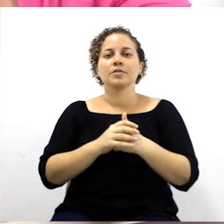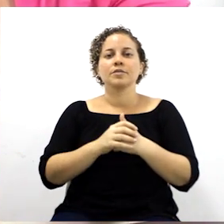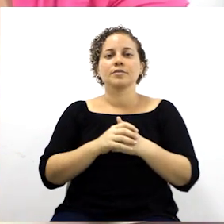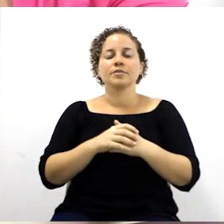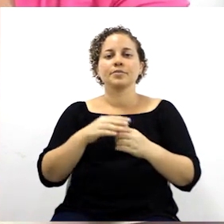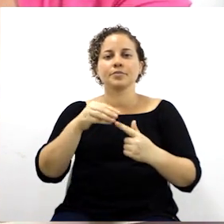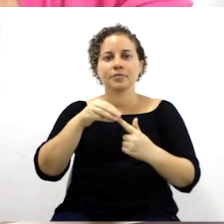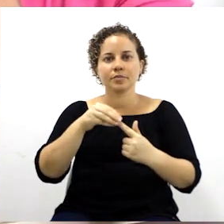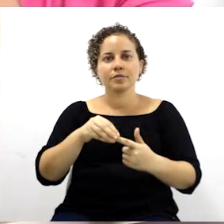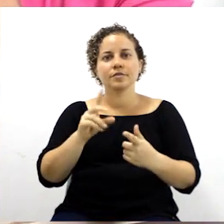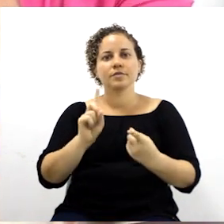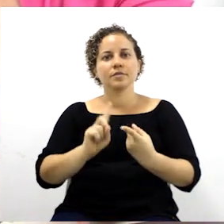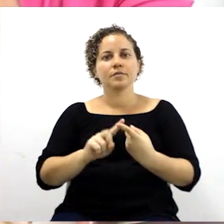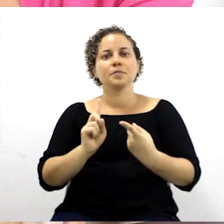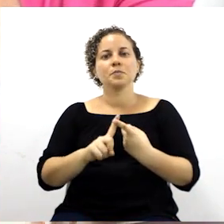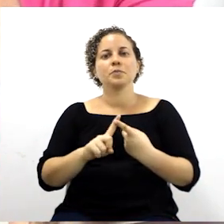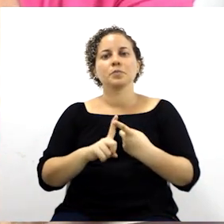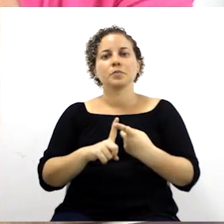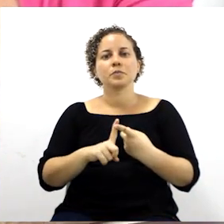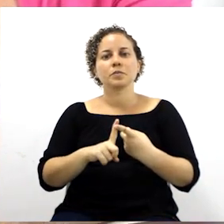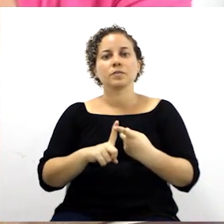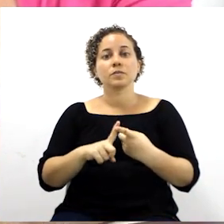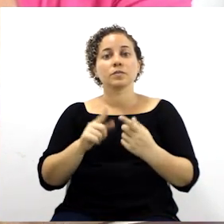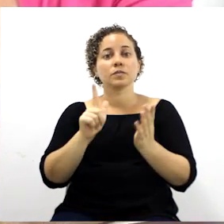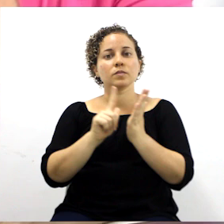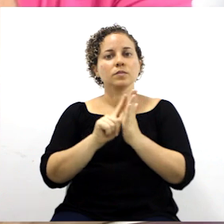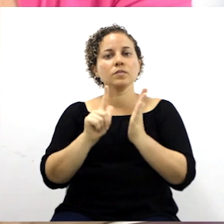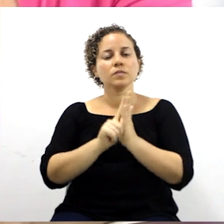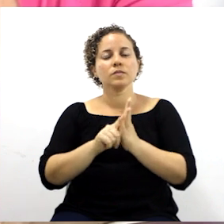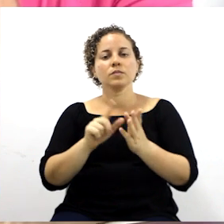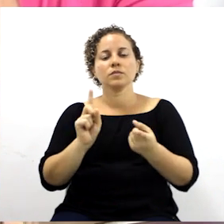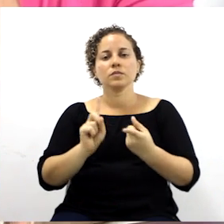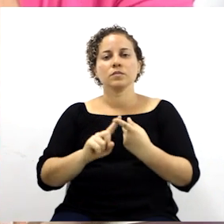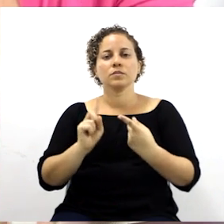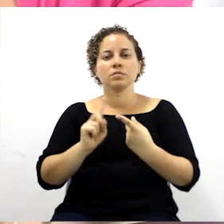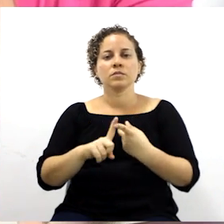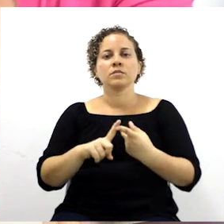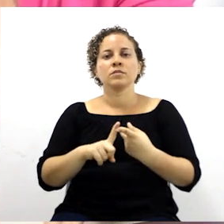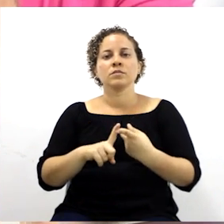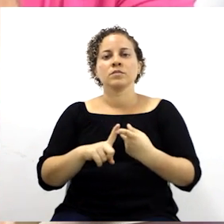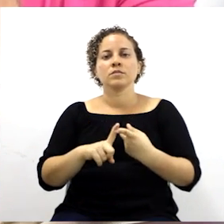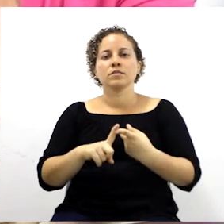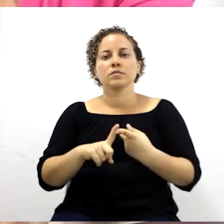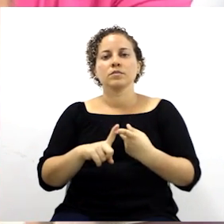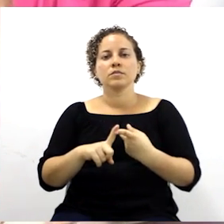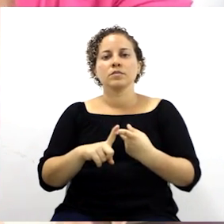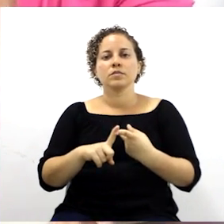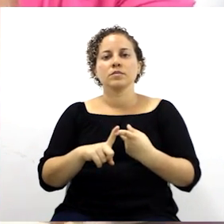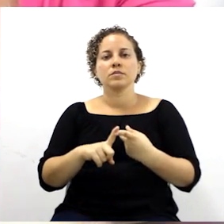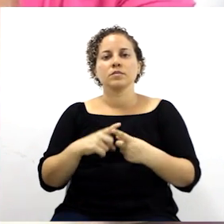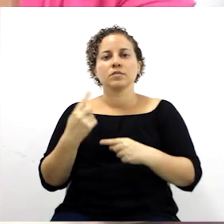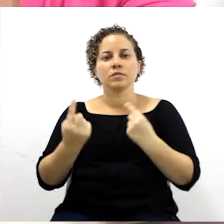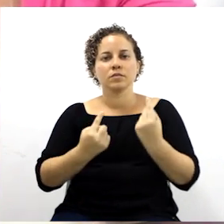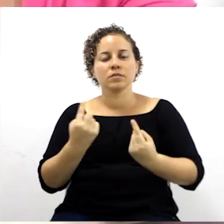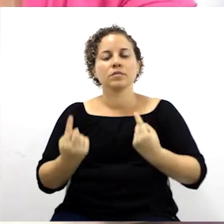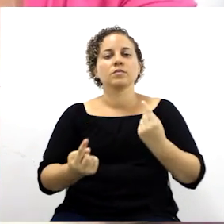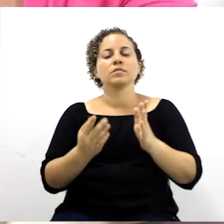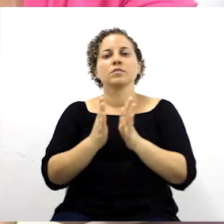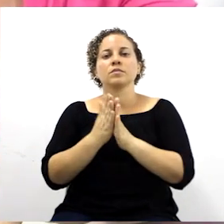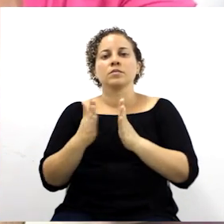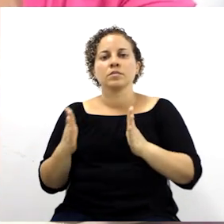bem específicos. E esses folhetos, na verdade, boa parte das